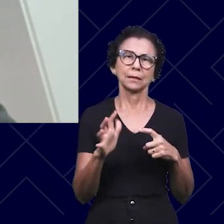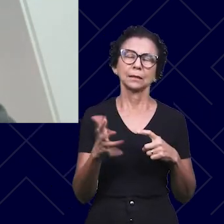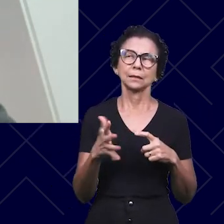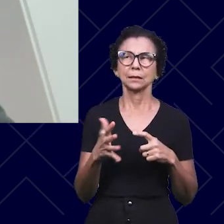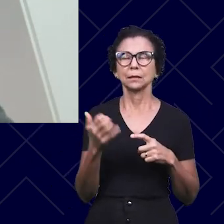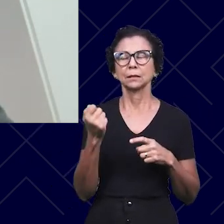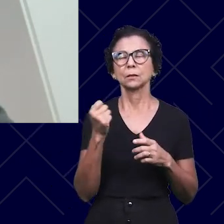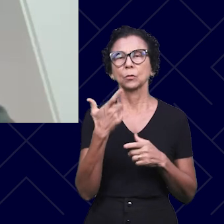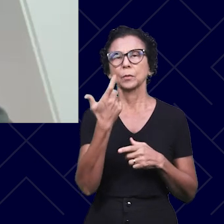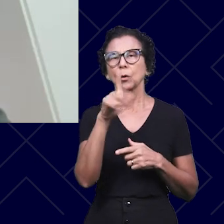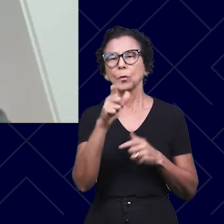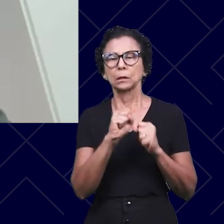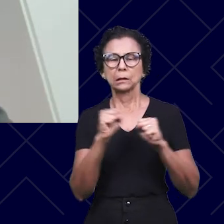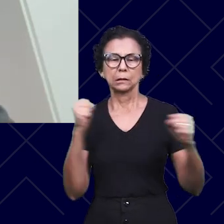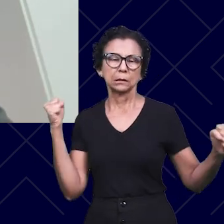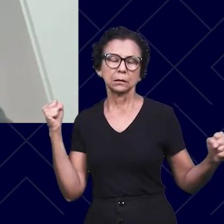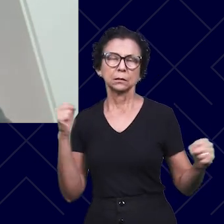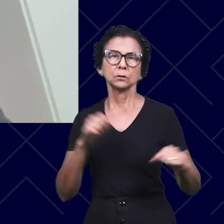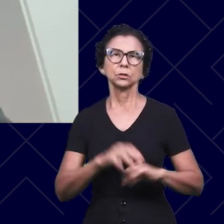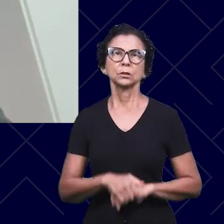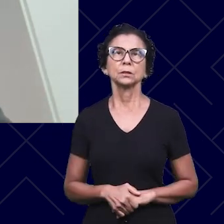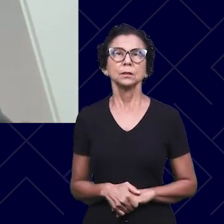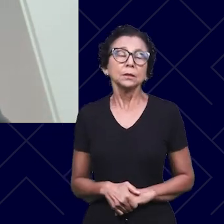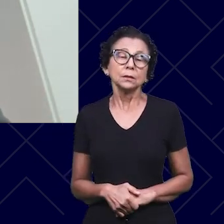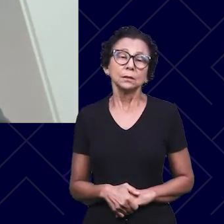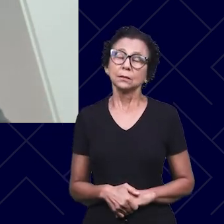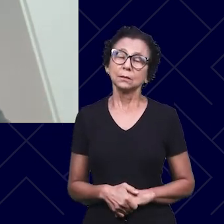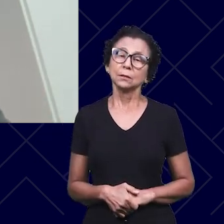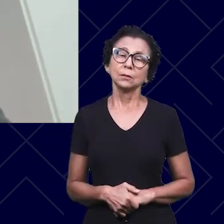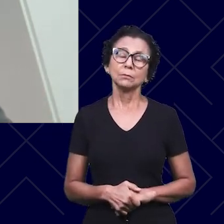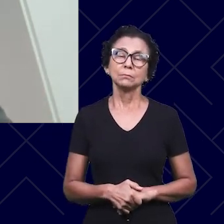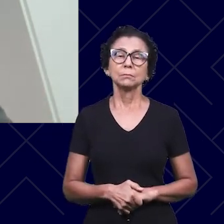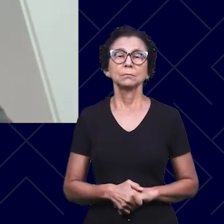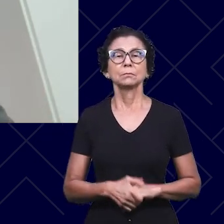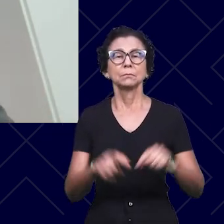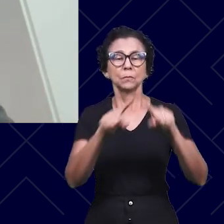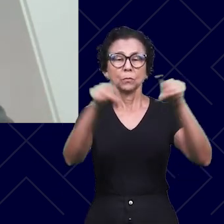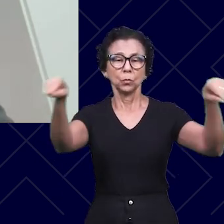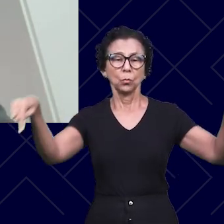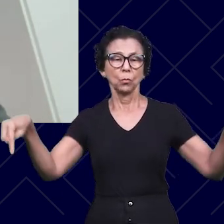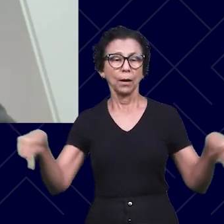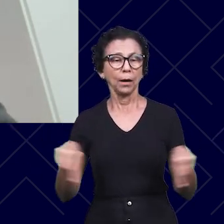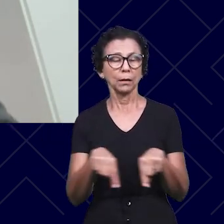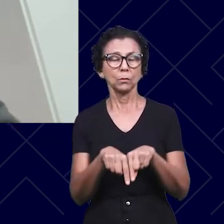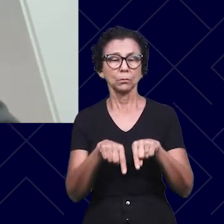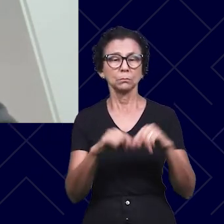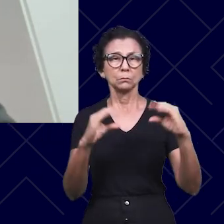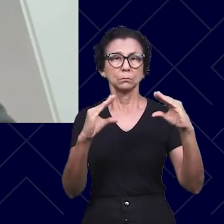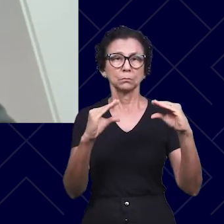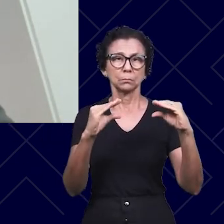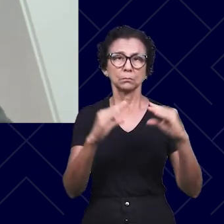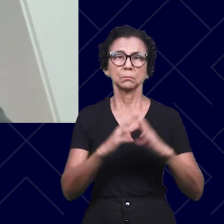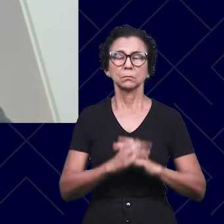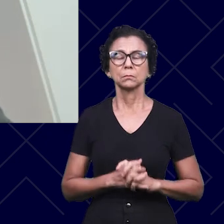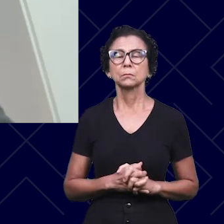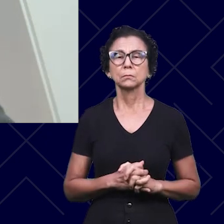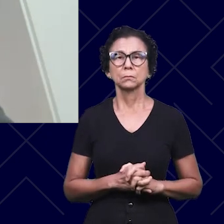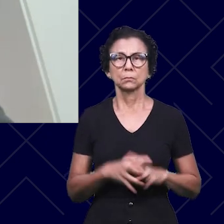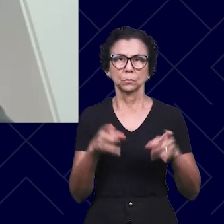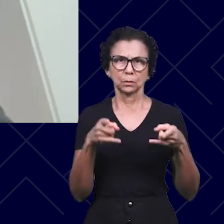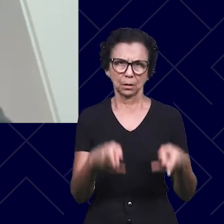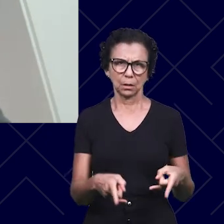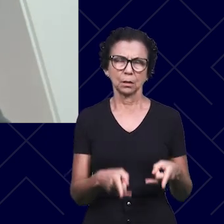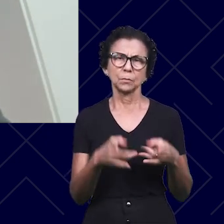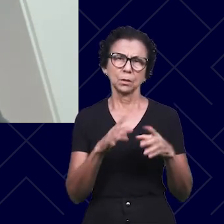assim, dessa forma que eu fiz, né? Separei um determinado lugar dentro da minha casa para que eu pudesse ter um pouco mais de tranquilidade, né, pudesse ter